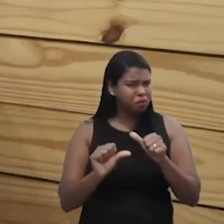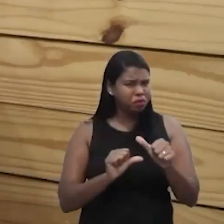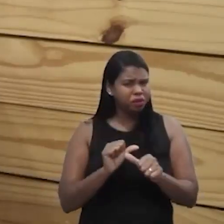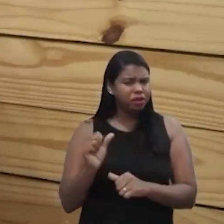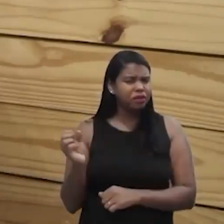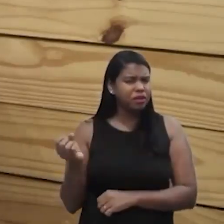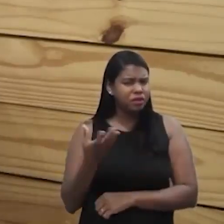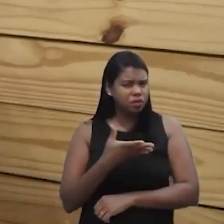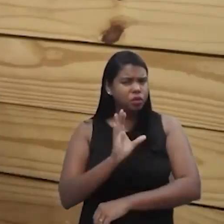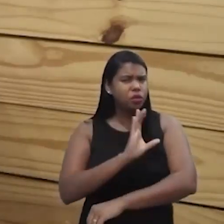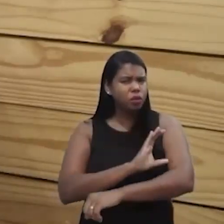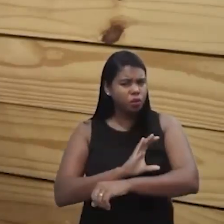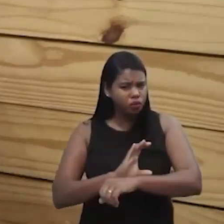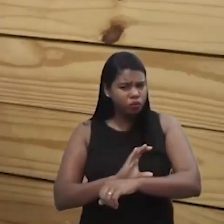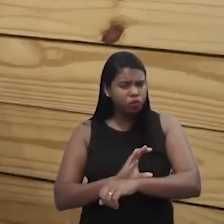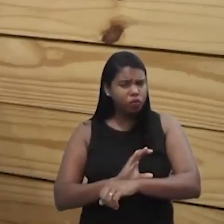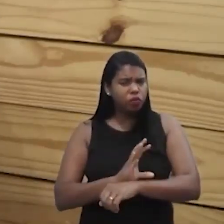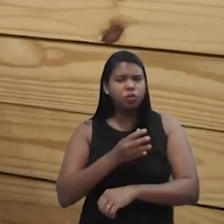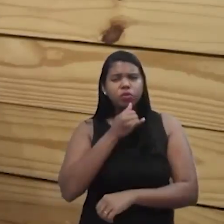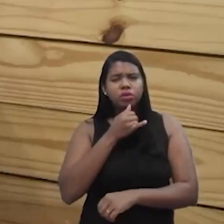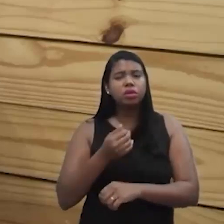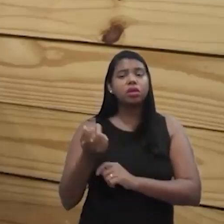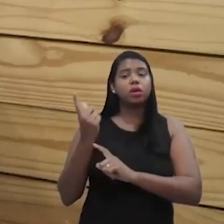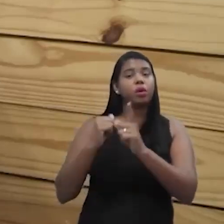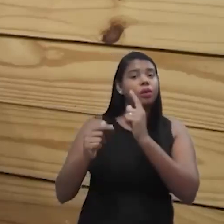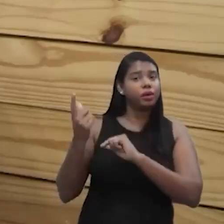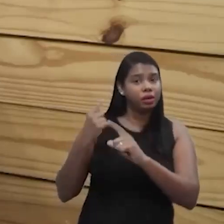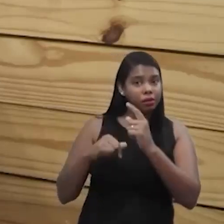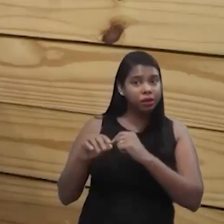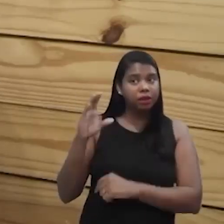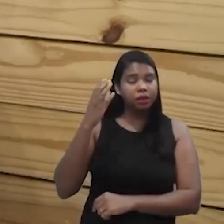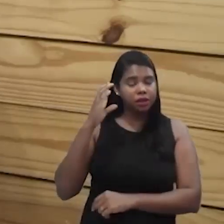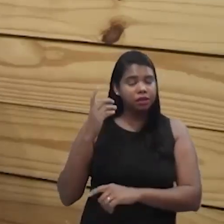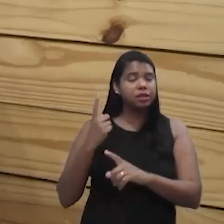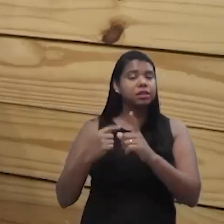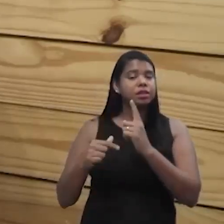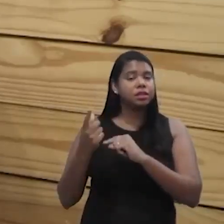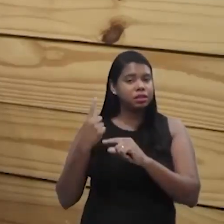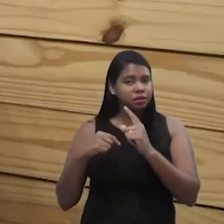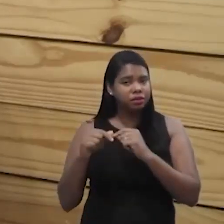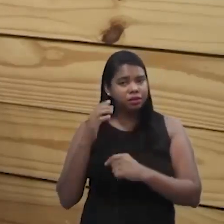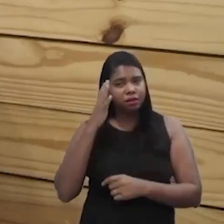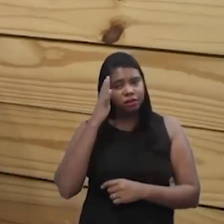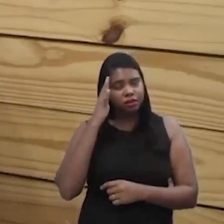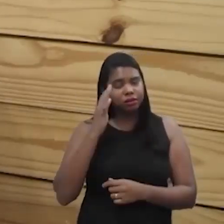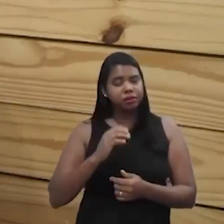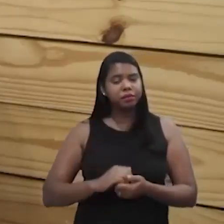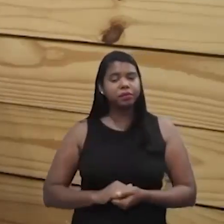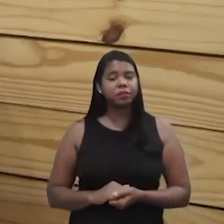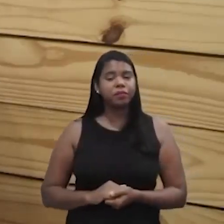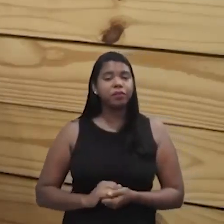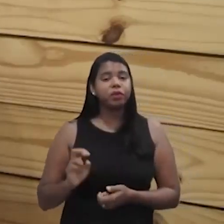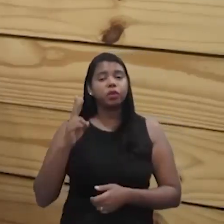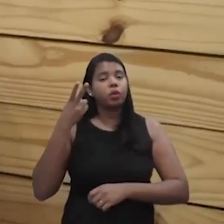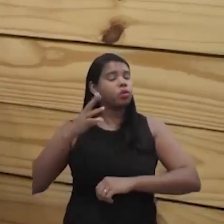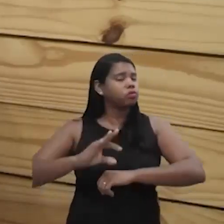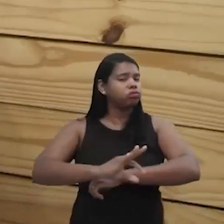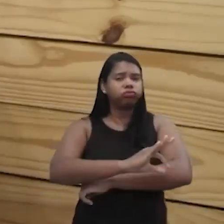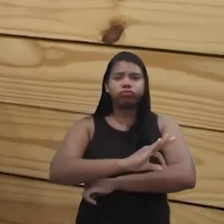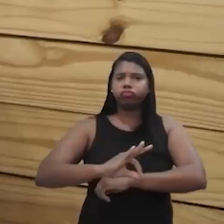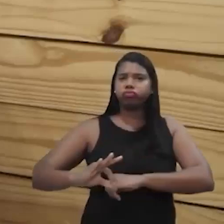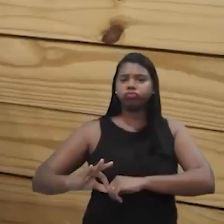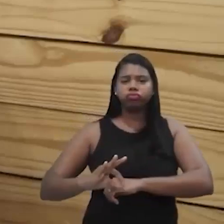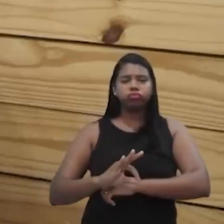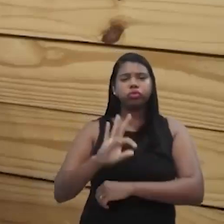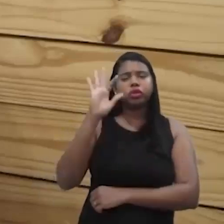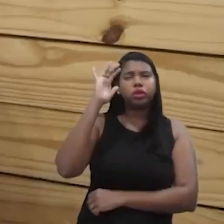uma formação, por exemplo, na área da contabilidade, das ciências contábeis, de repente na área da engenharia, né,